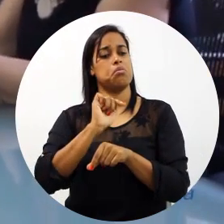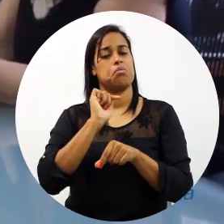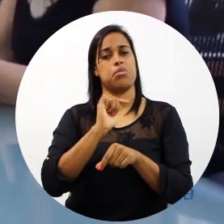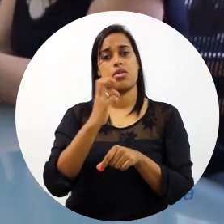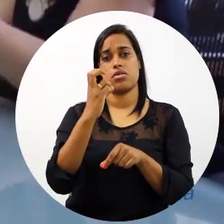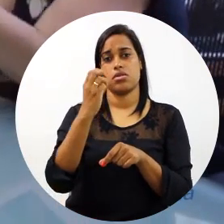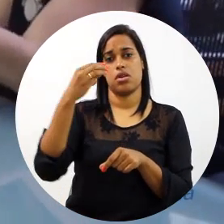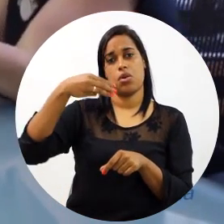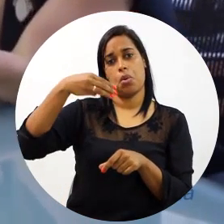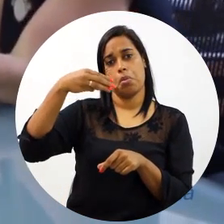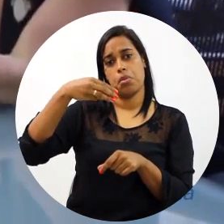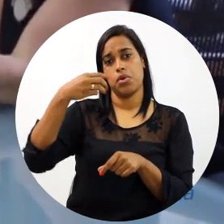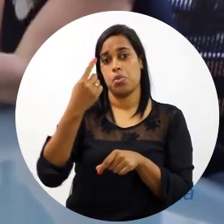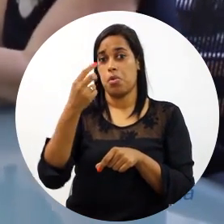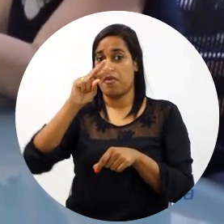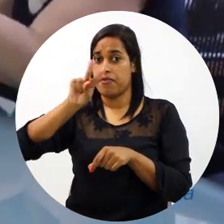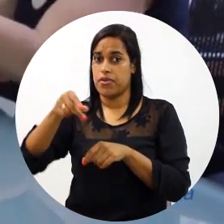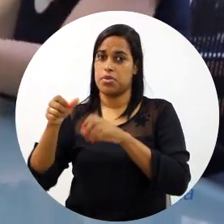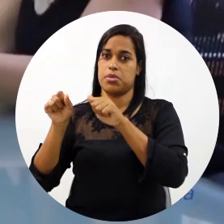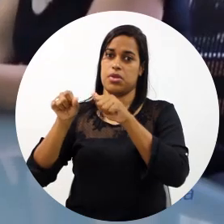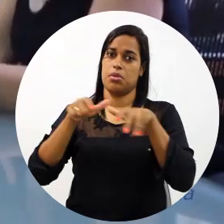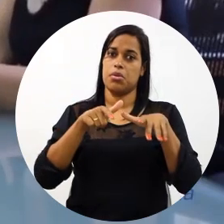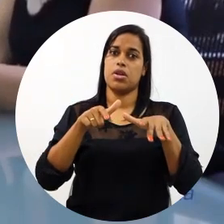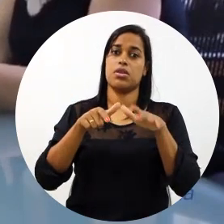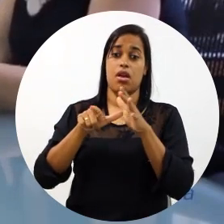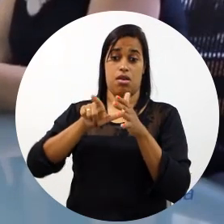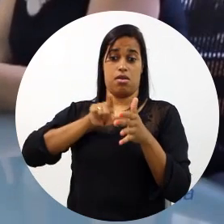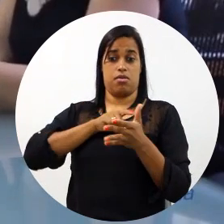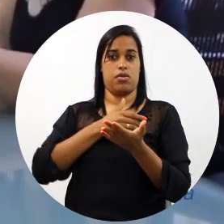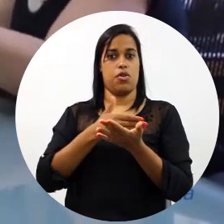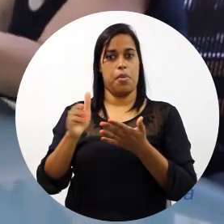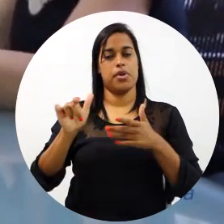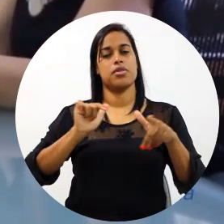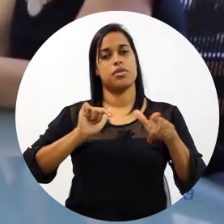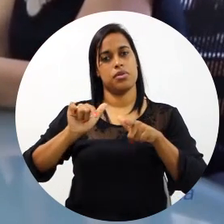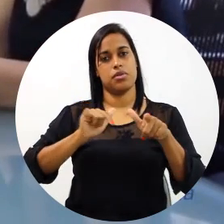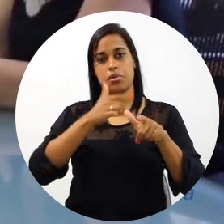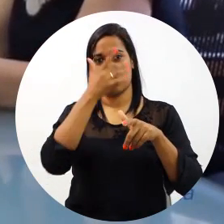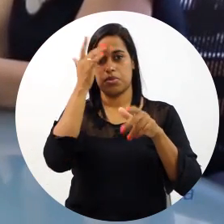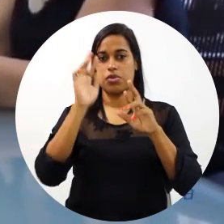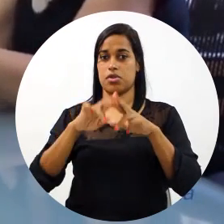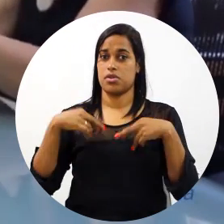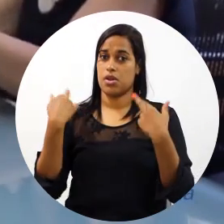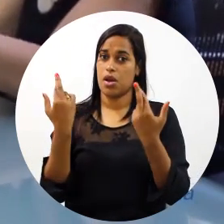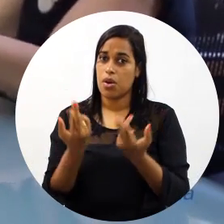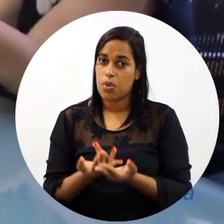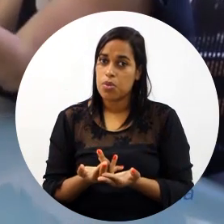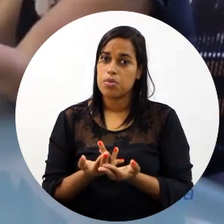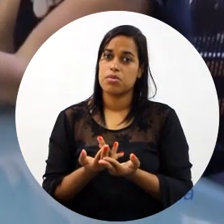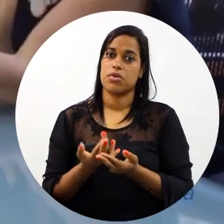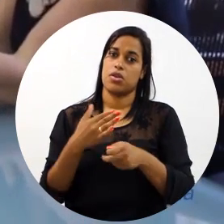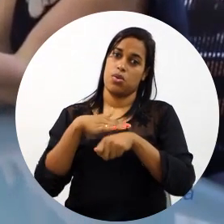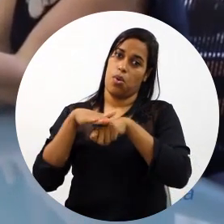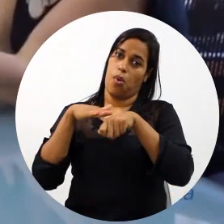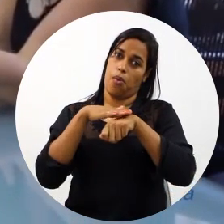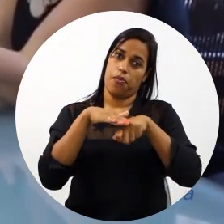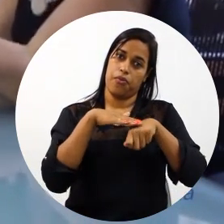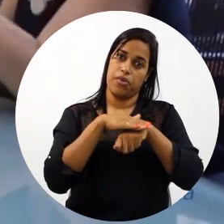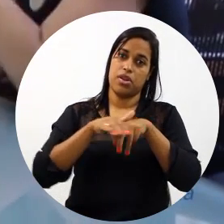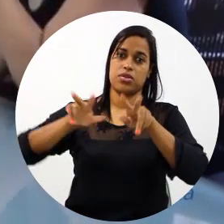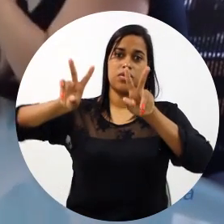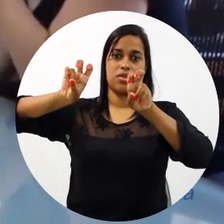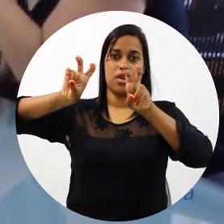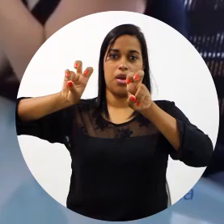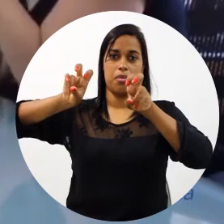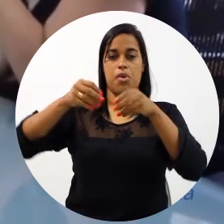5 minutos, uma vez por semana, em que antes de começar o trabalho, as pessoas se reúnem e falam sobre um determinado tema.